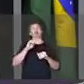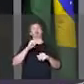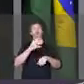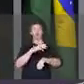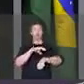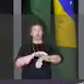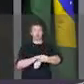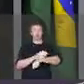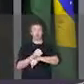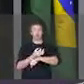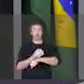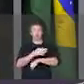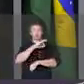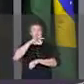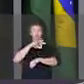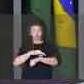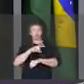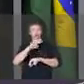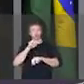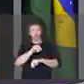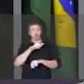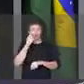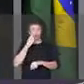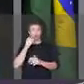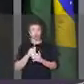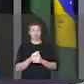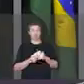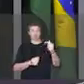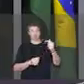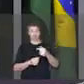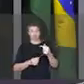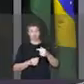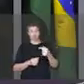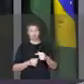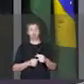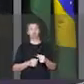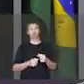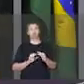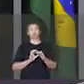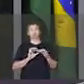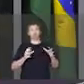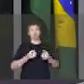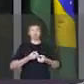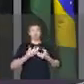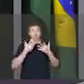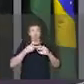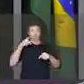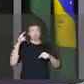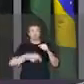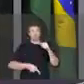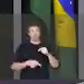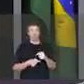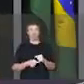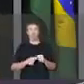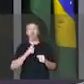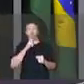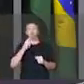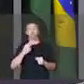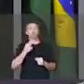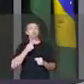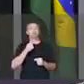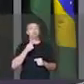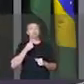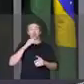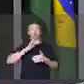outras, ao parlamentar. 7. Cerceamento à liberdade de expressão. Ninguém pode ser tolhido